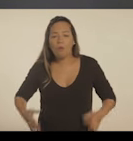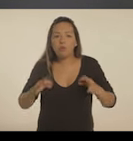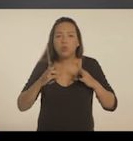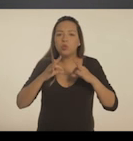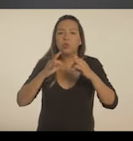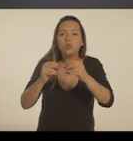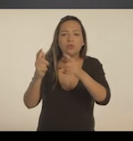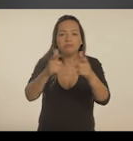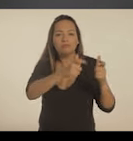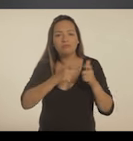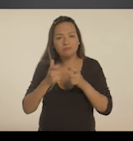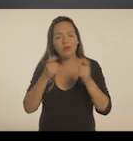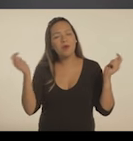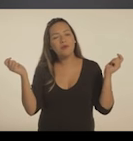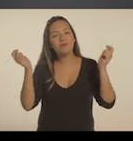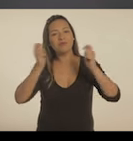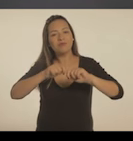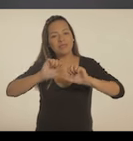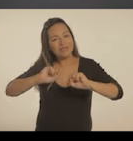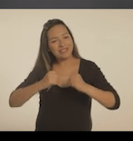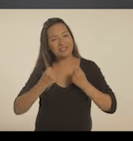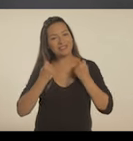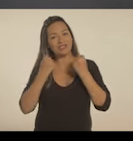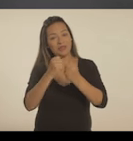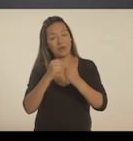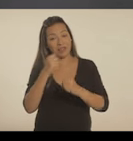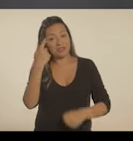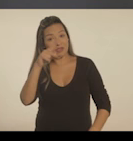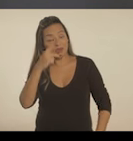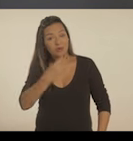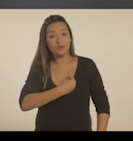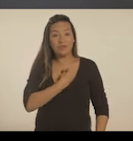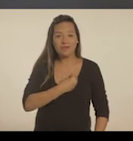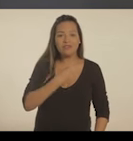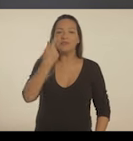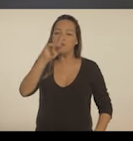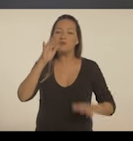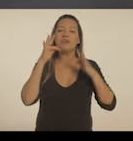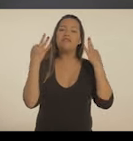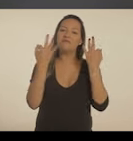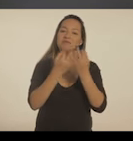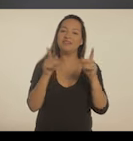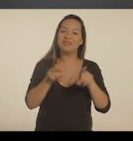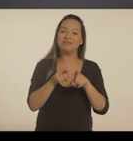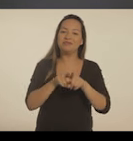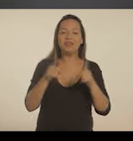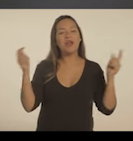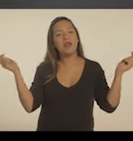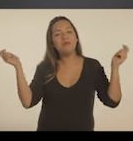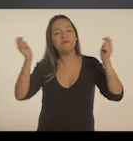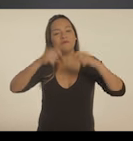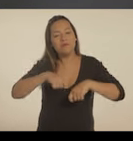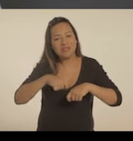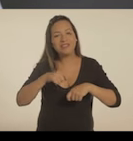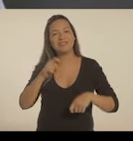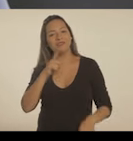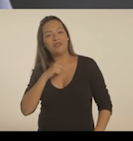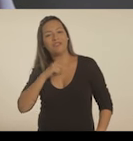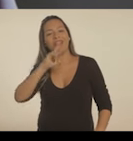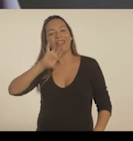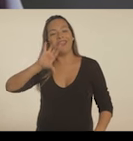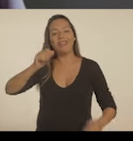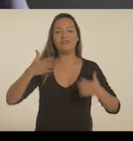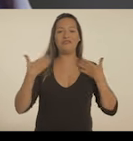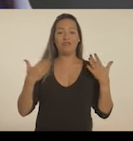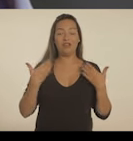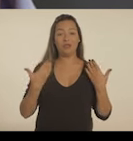Oeste, para a Zona Norte e para as favelas. É possível ter mais segurança para você e para sua família. É possível ter